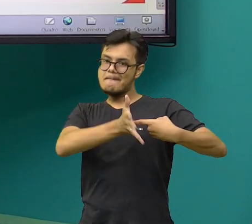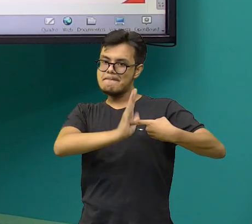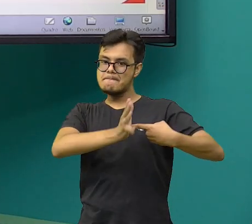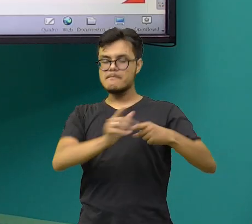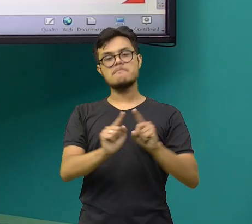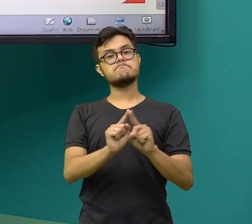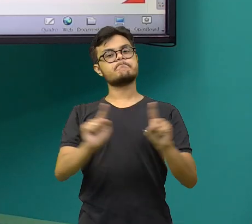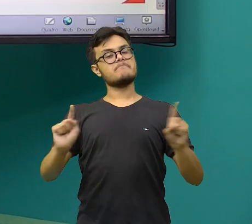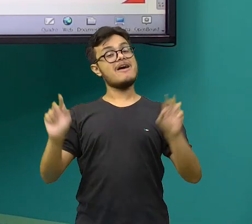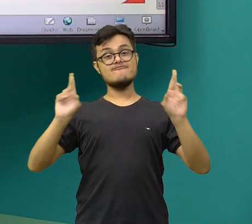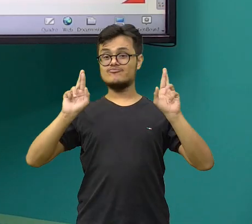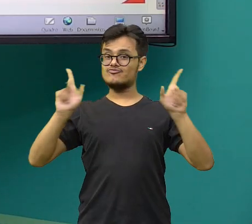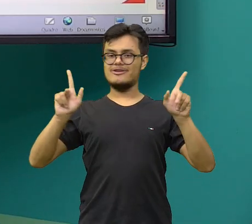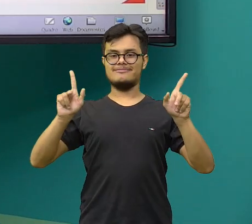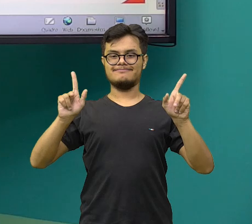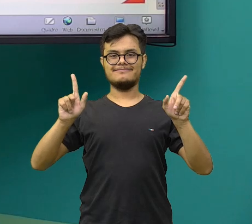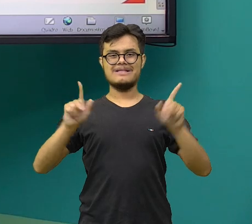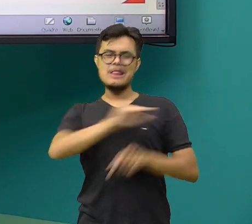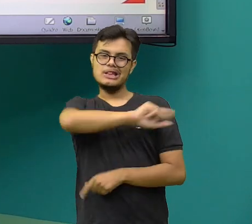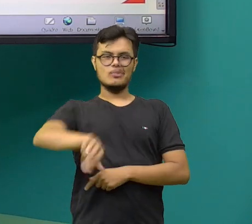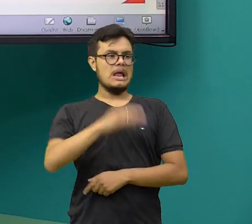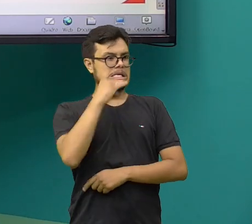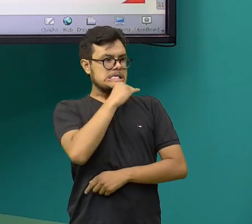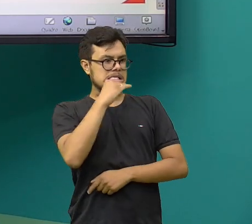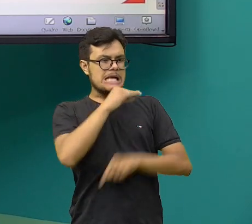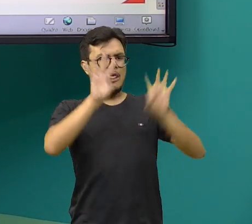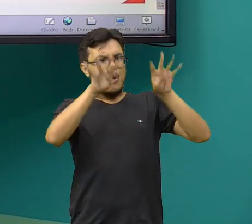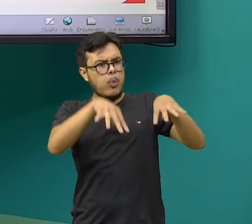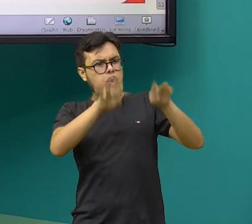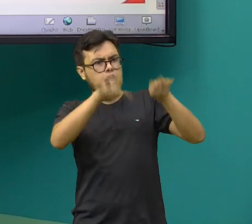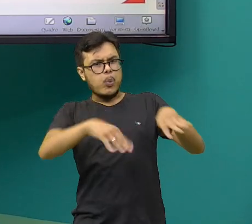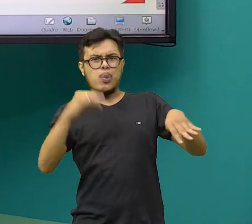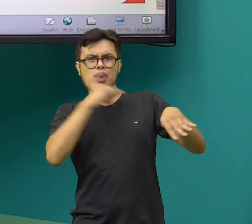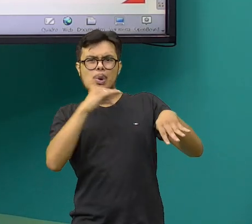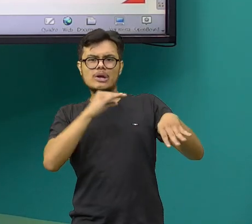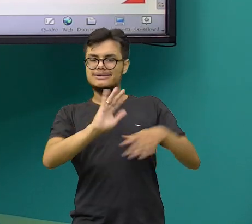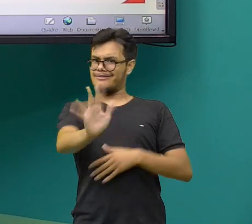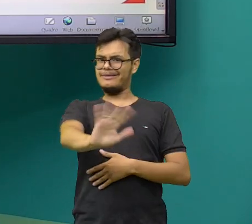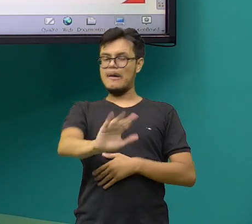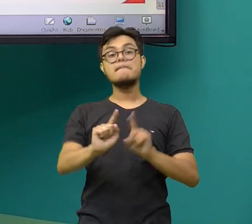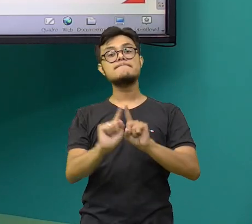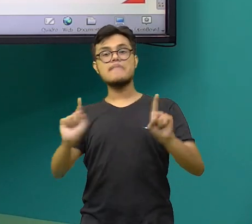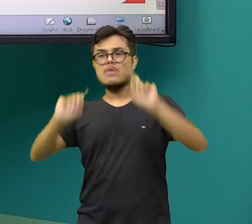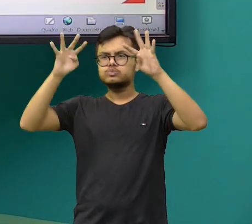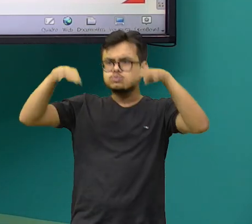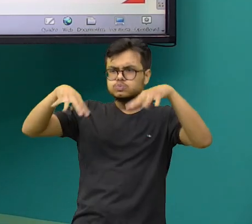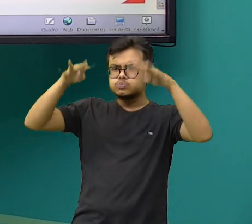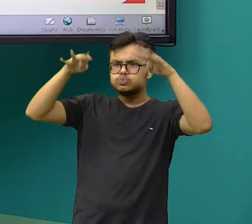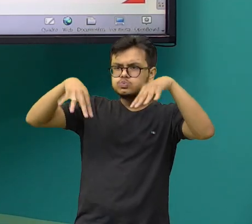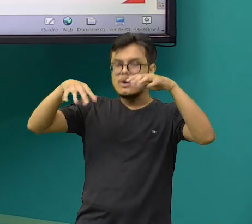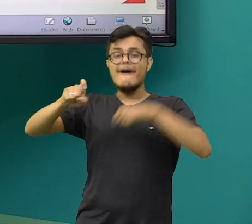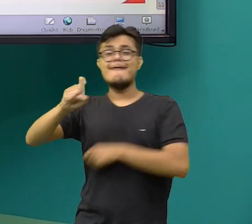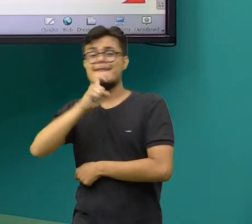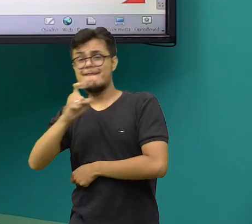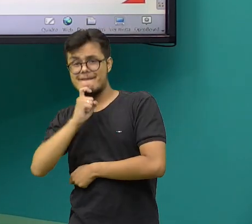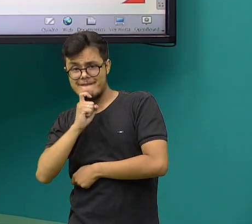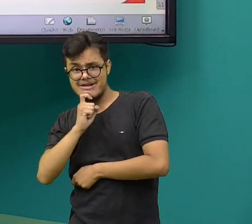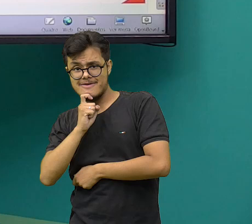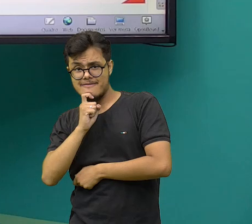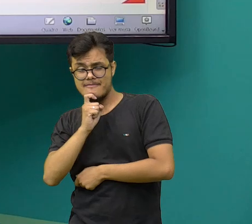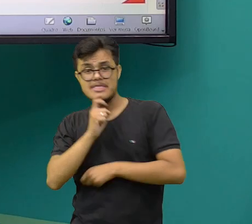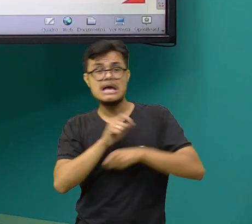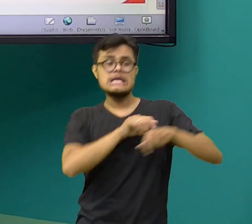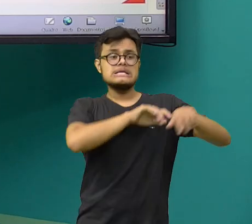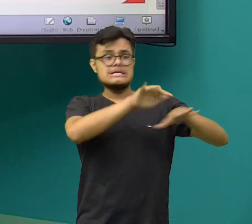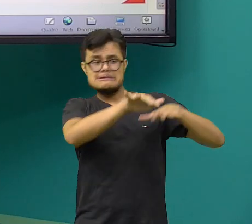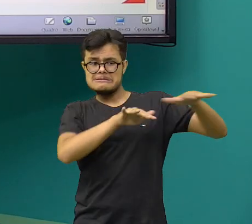com princípio invertido, ou um ciclo invertido. Em vez de eu pegar o calor e converter ele em trabalho, eu